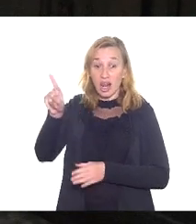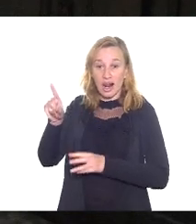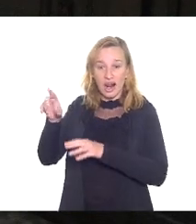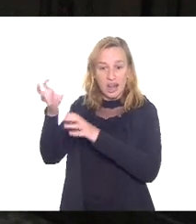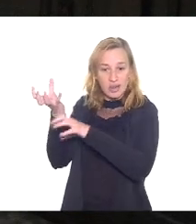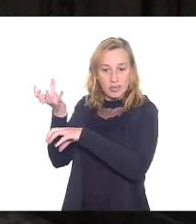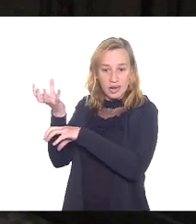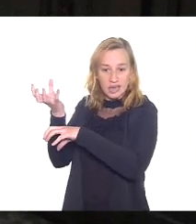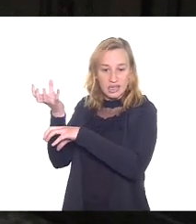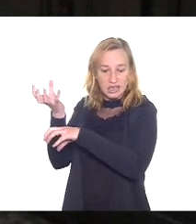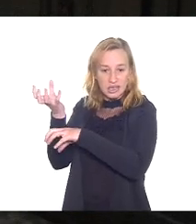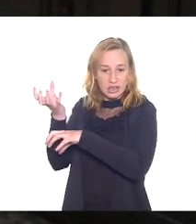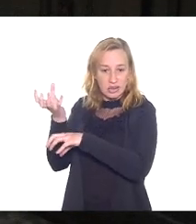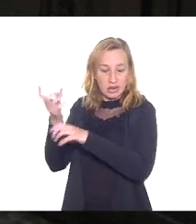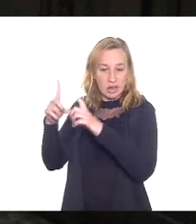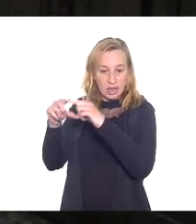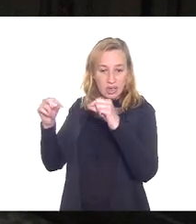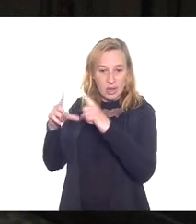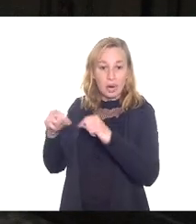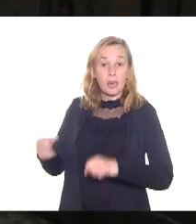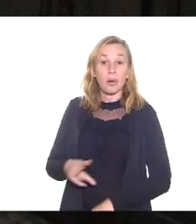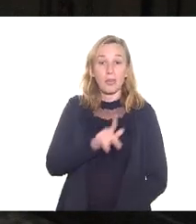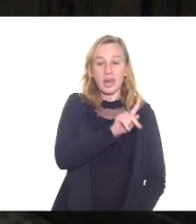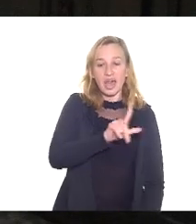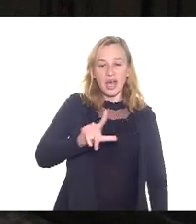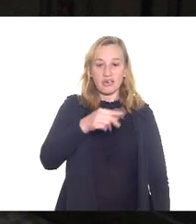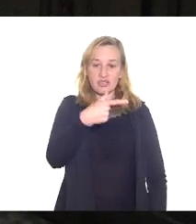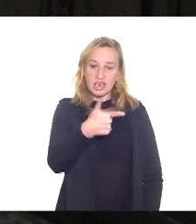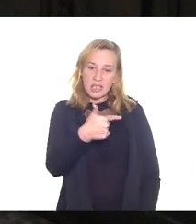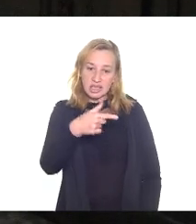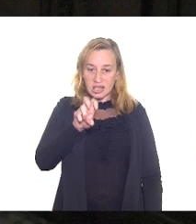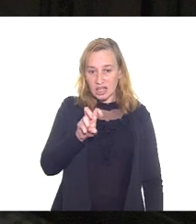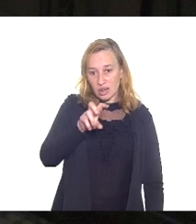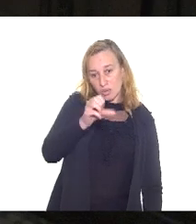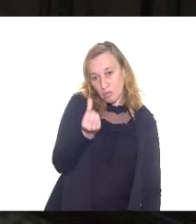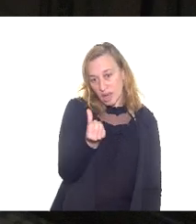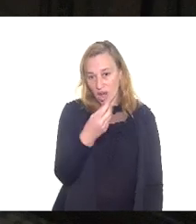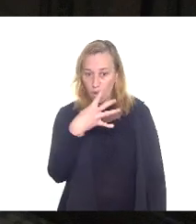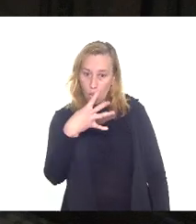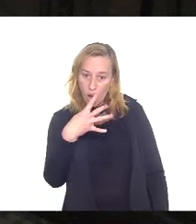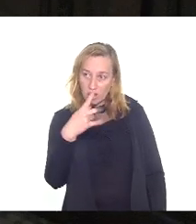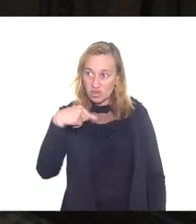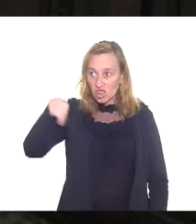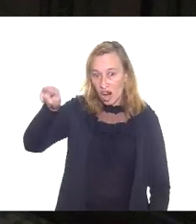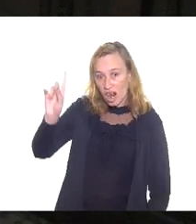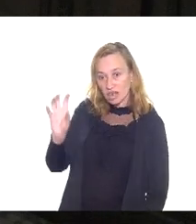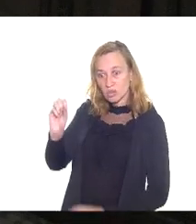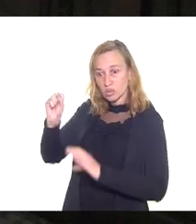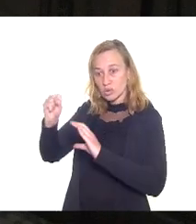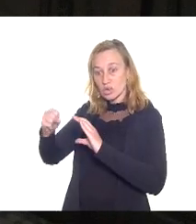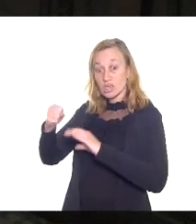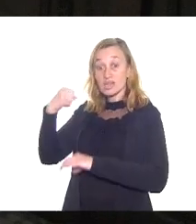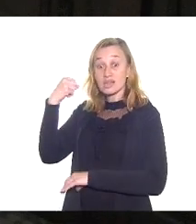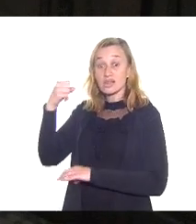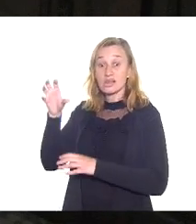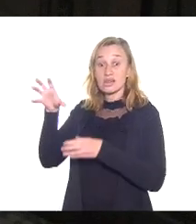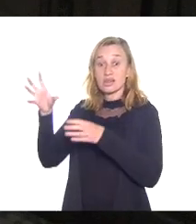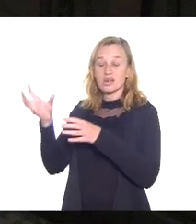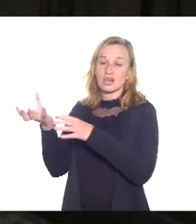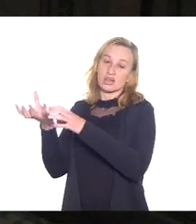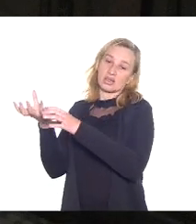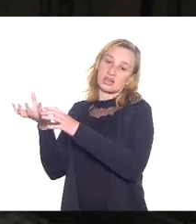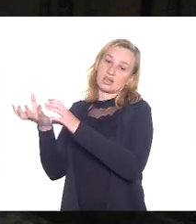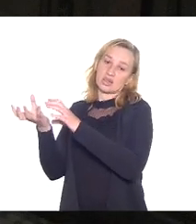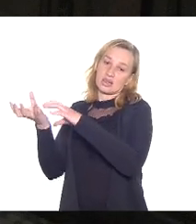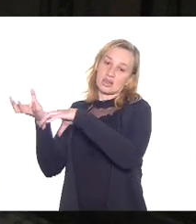o PL 2564, que está no Senado, e encaminharam aqui